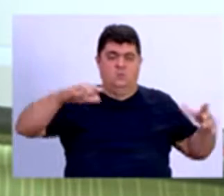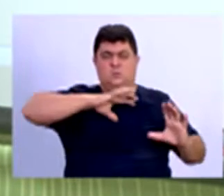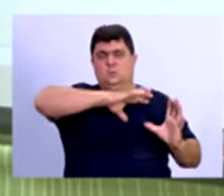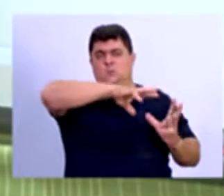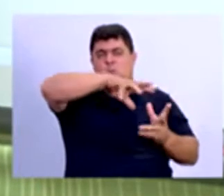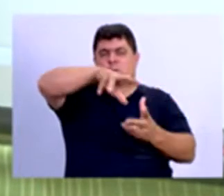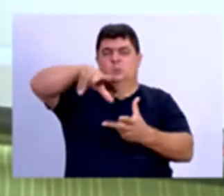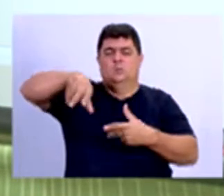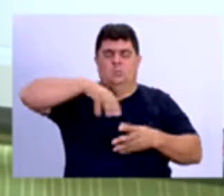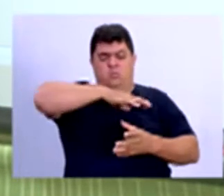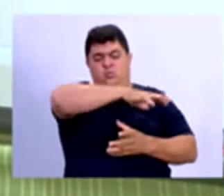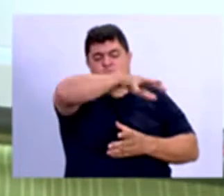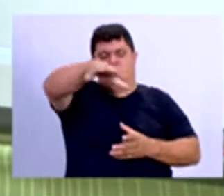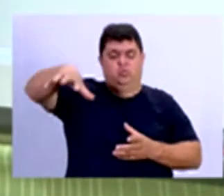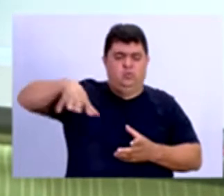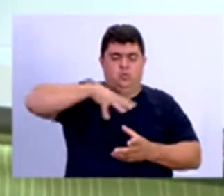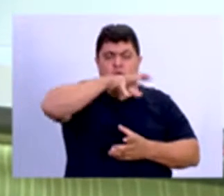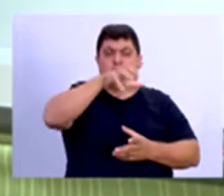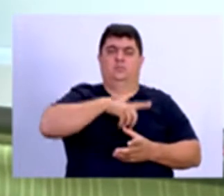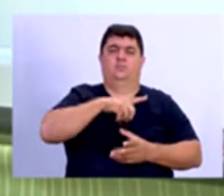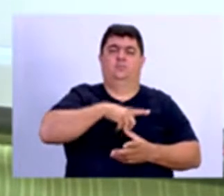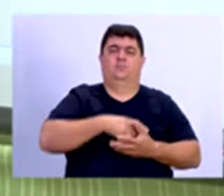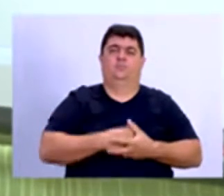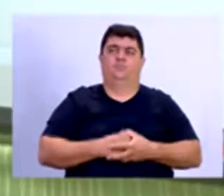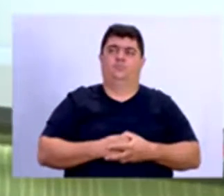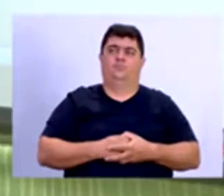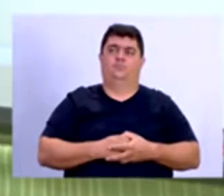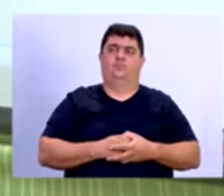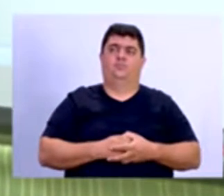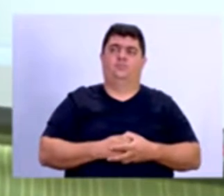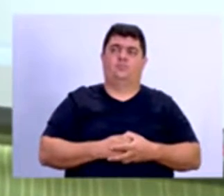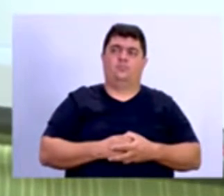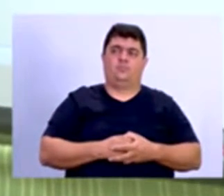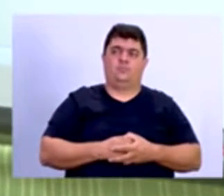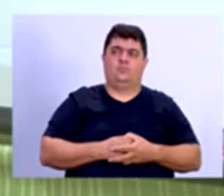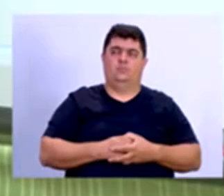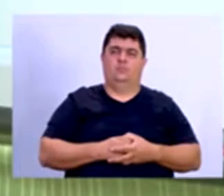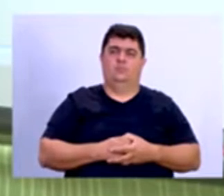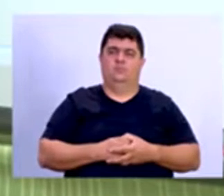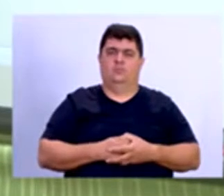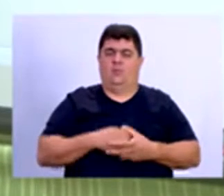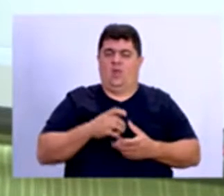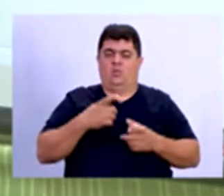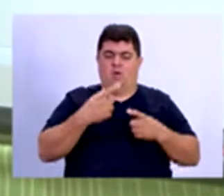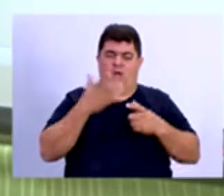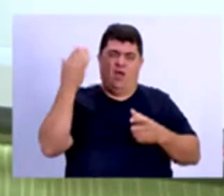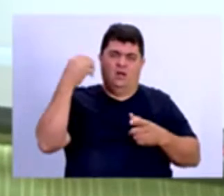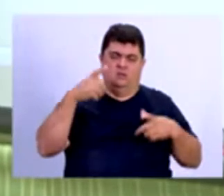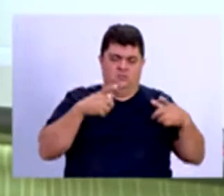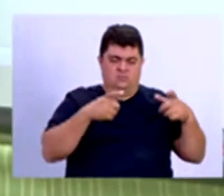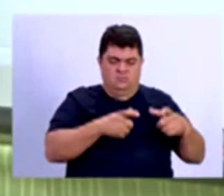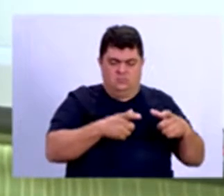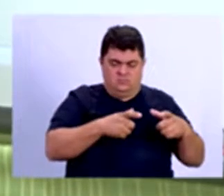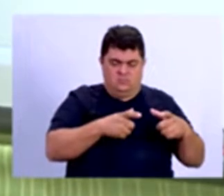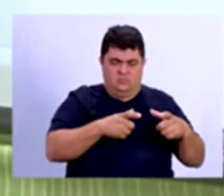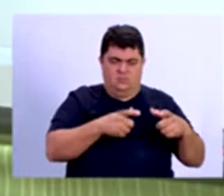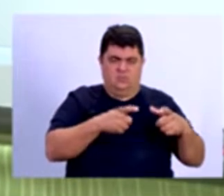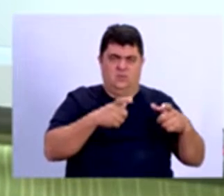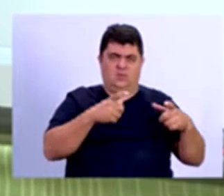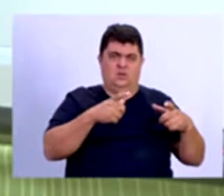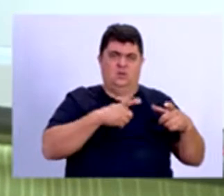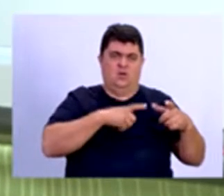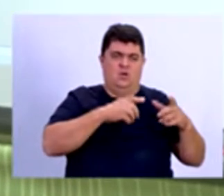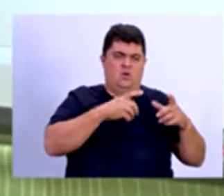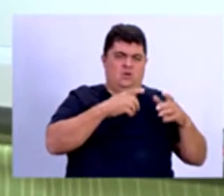uma rede muito maior local que eu digo no sentido de tamanho na rede pequena onde conectava